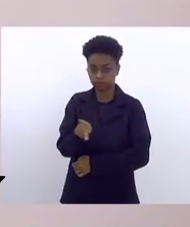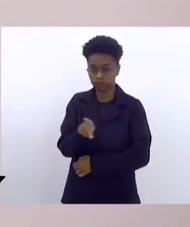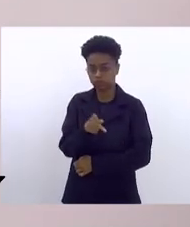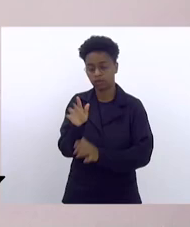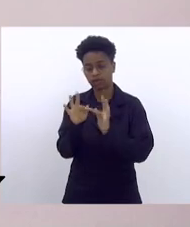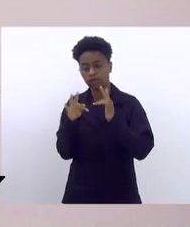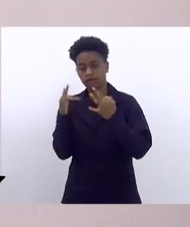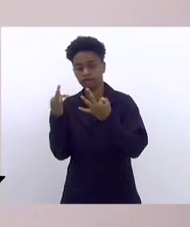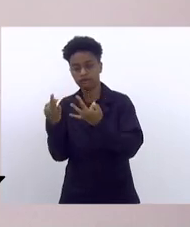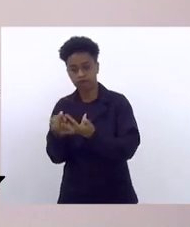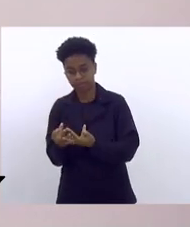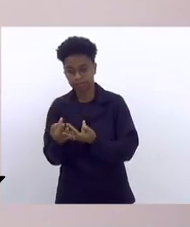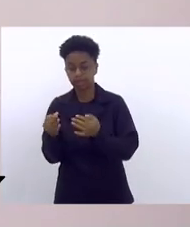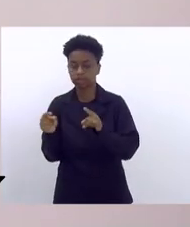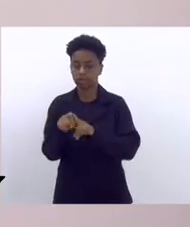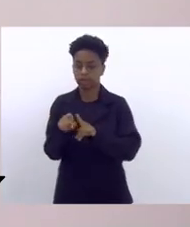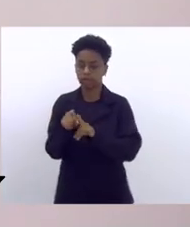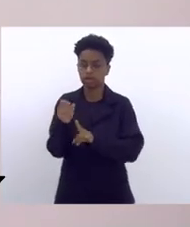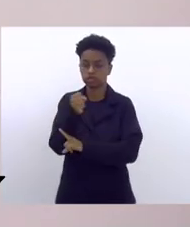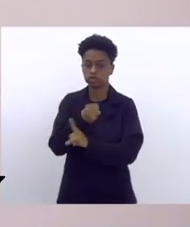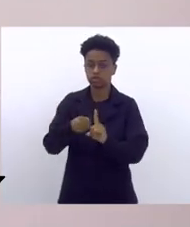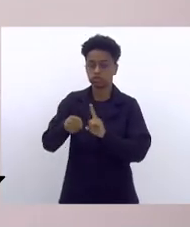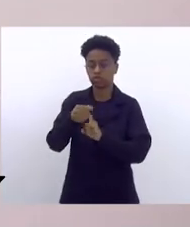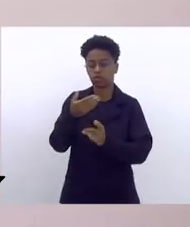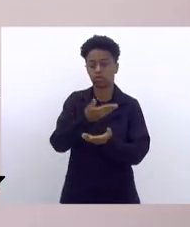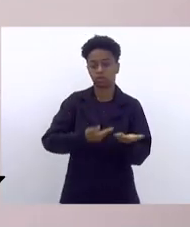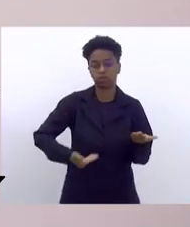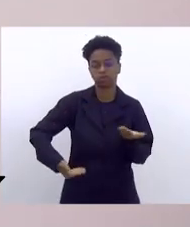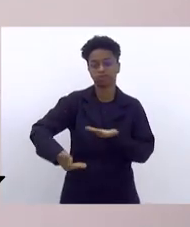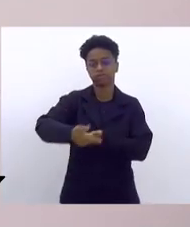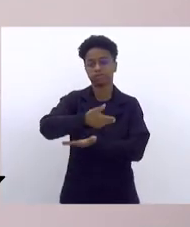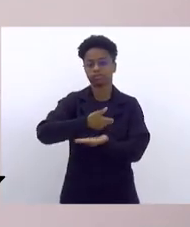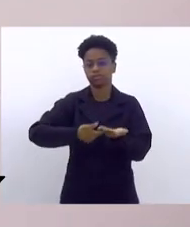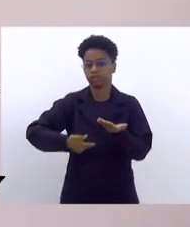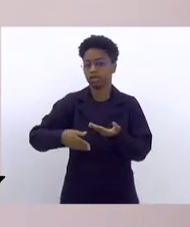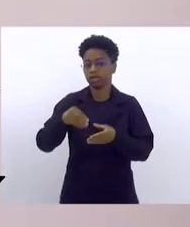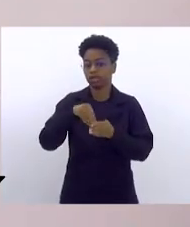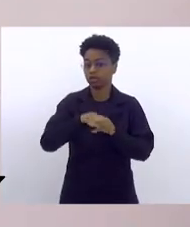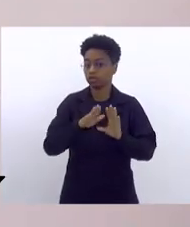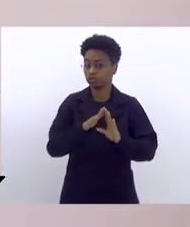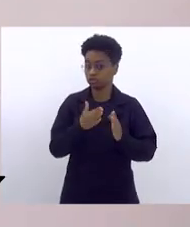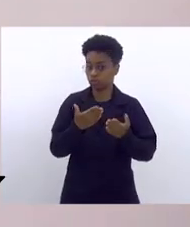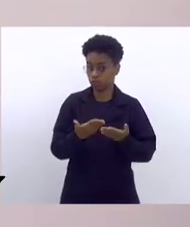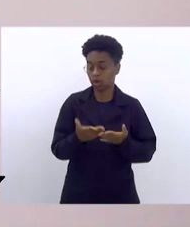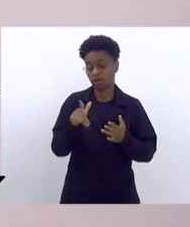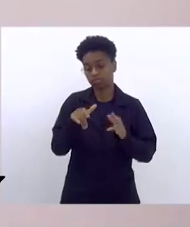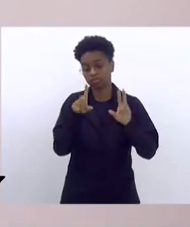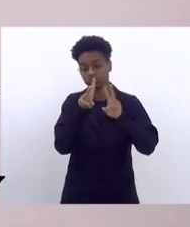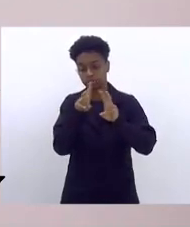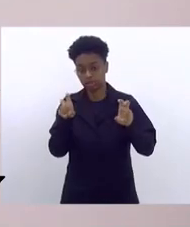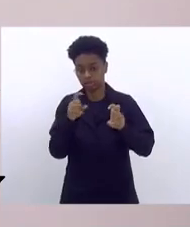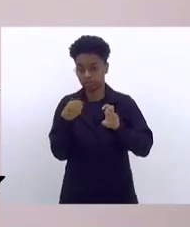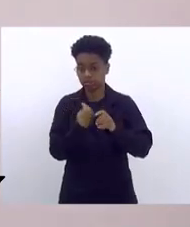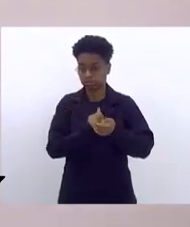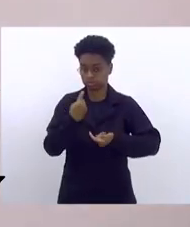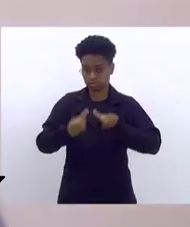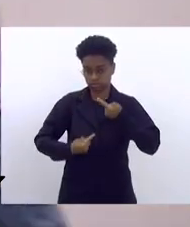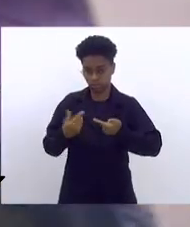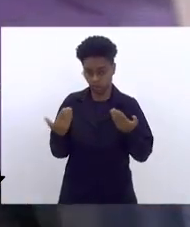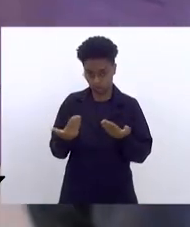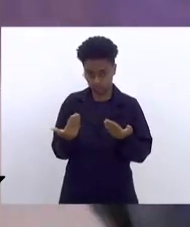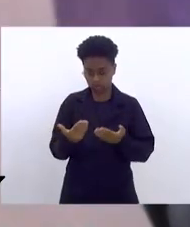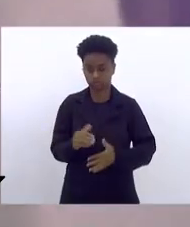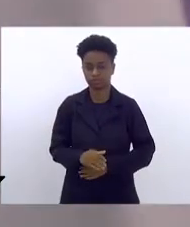pais e alunos e entre a sociedade como um todo em relação à escola que é o tema que a gente está tratando hoje aqui